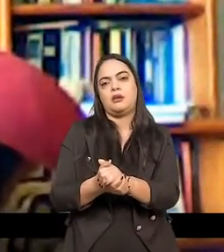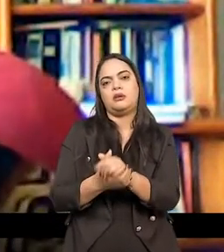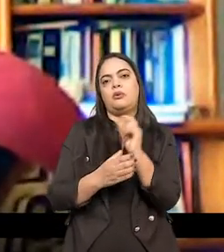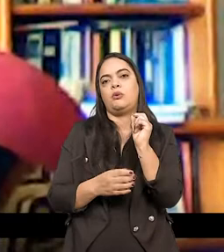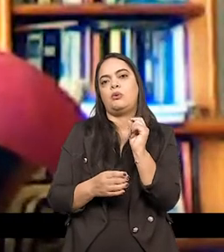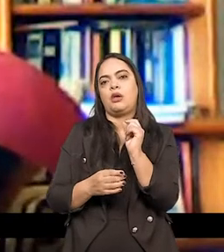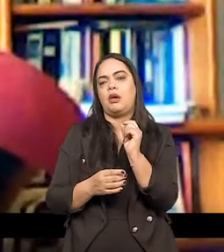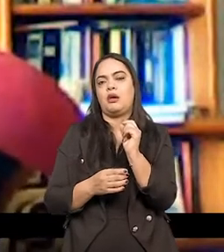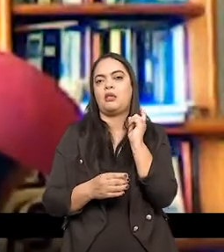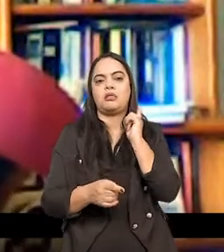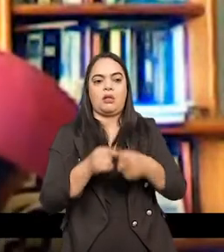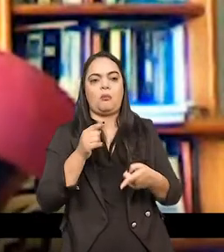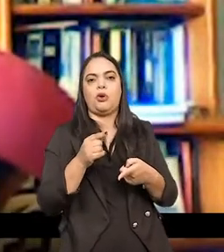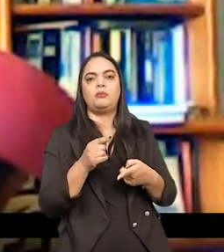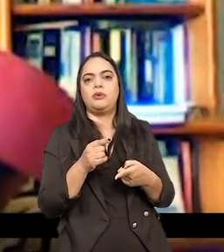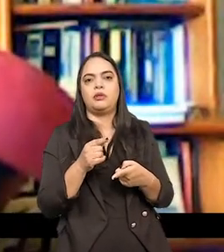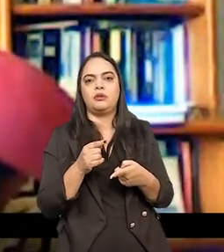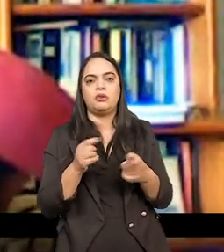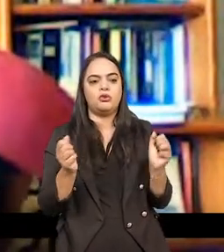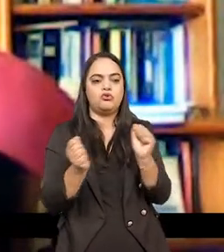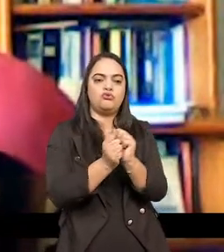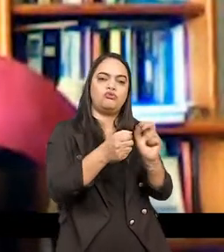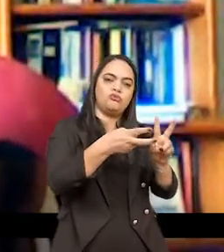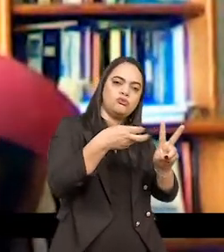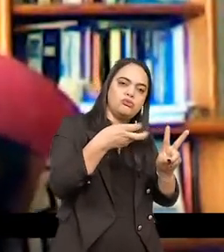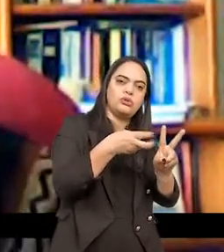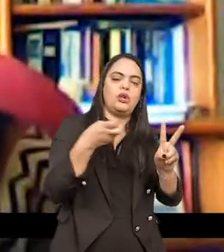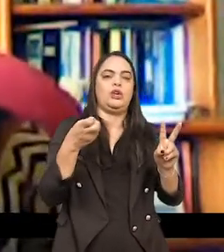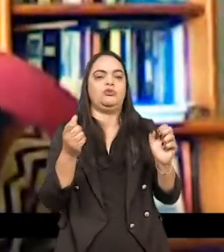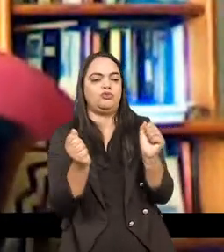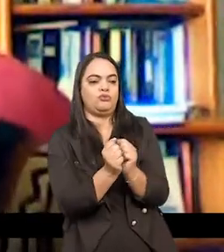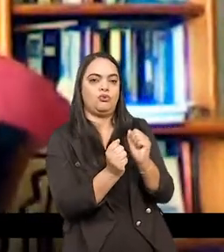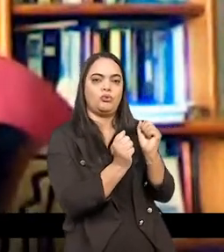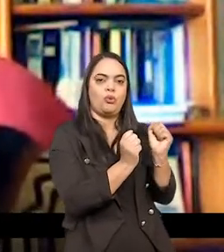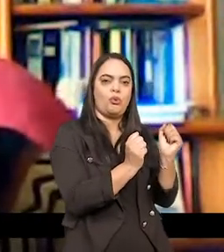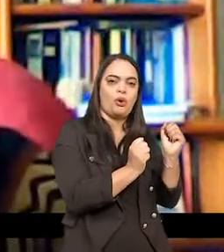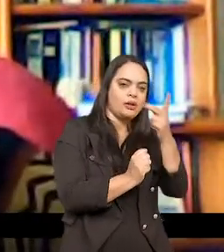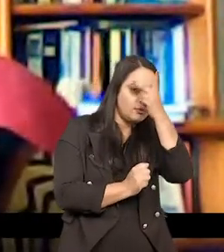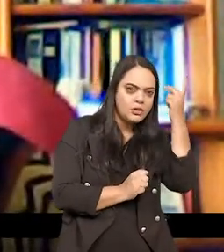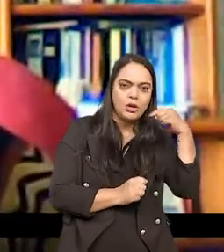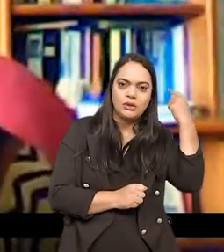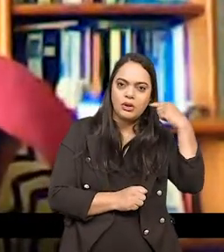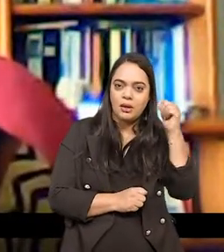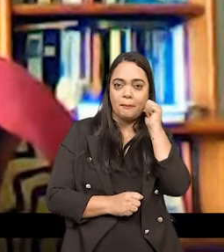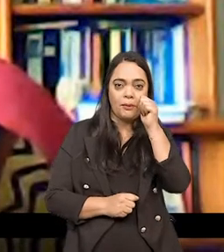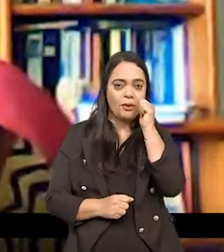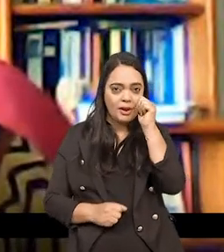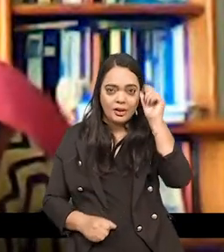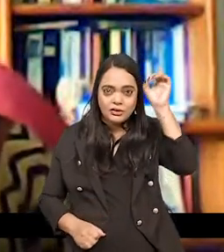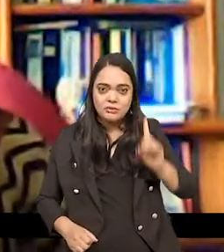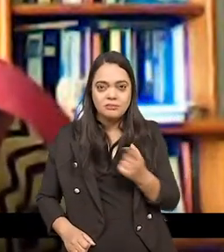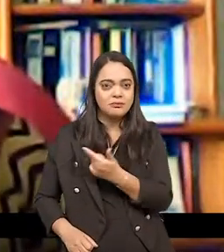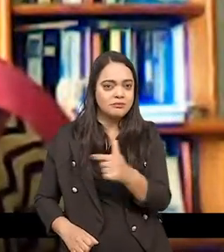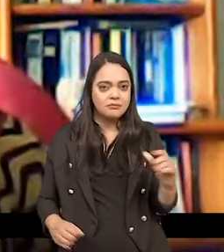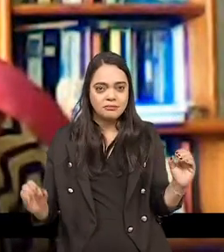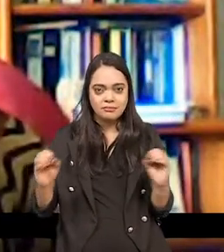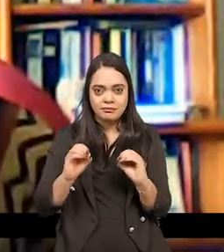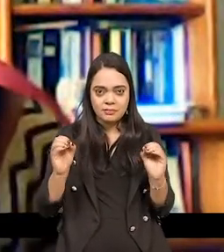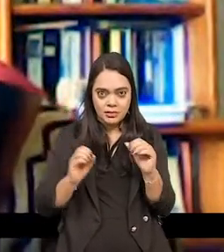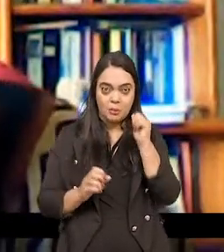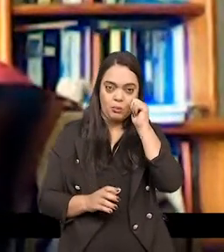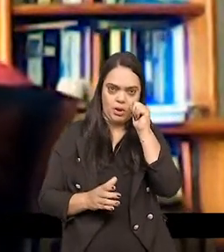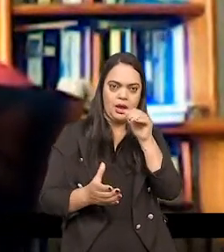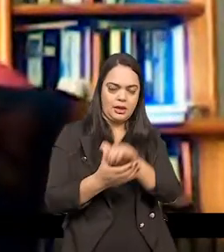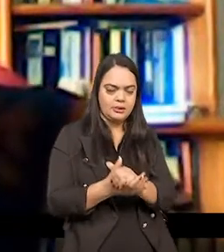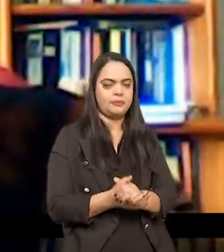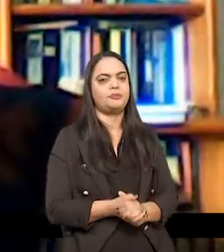índios, loucos, etc. e tal, tá? Relativamente incapazes. Elas não tinham direito a ato nenhum. Casadas.